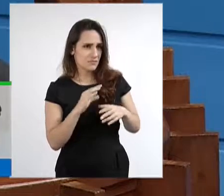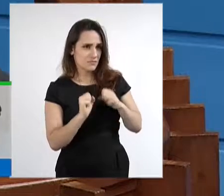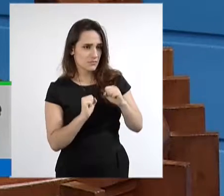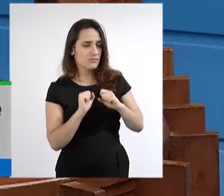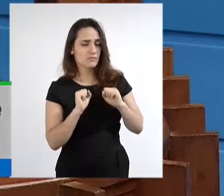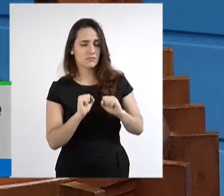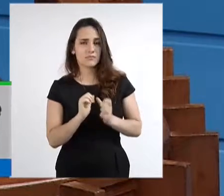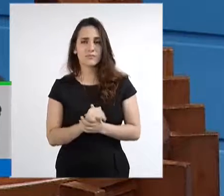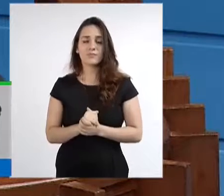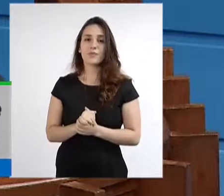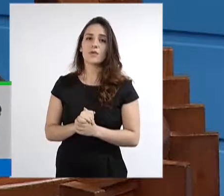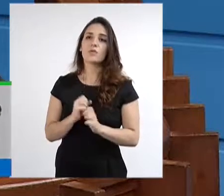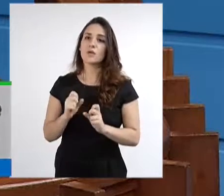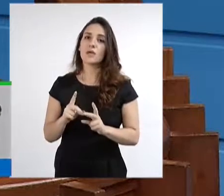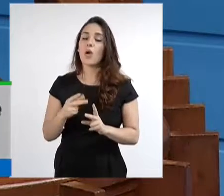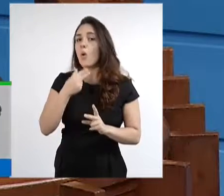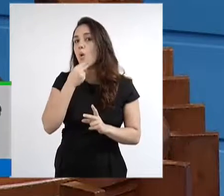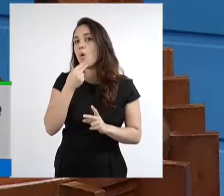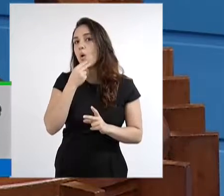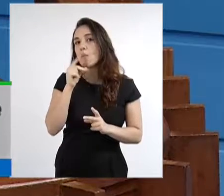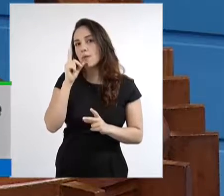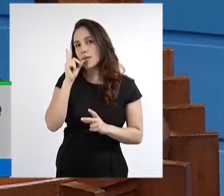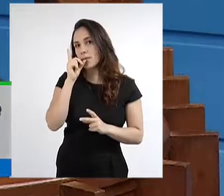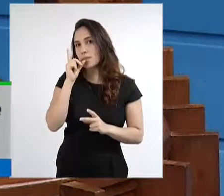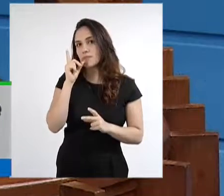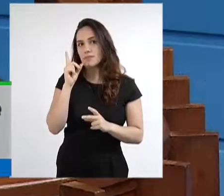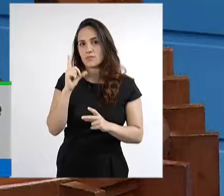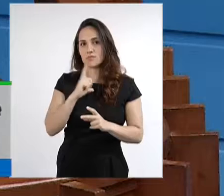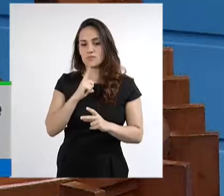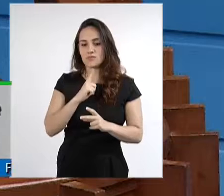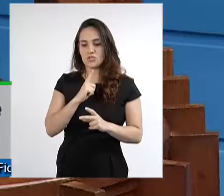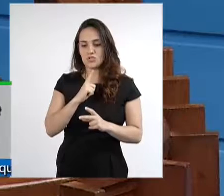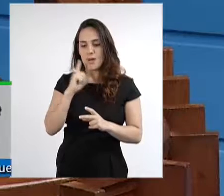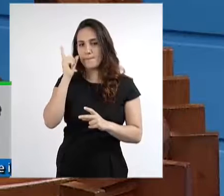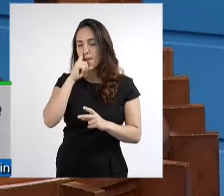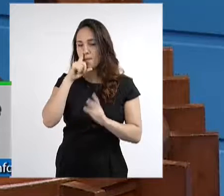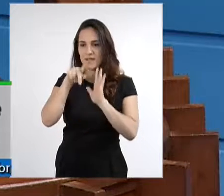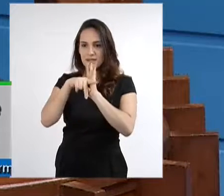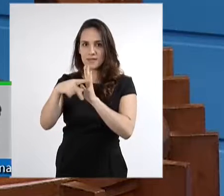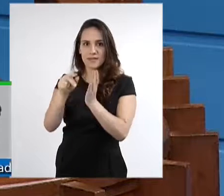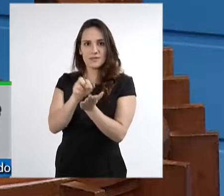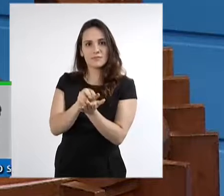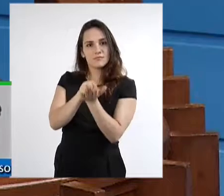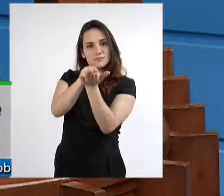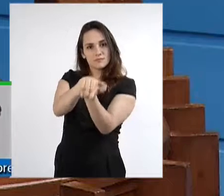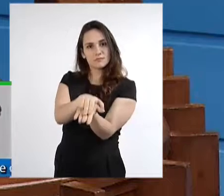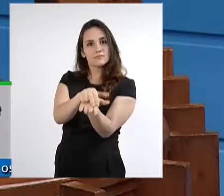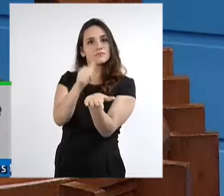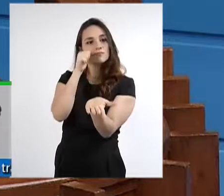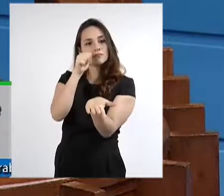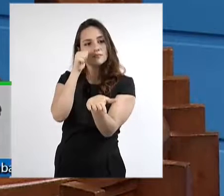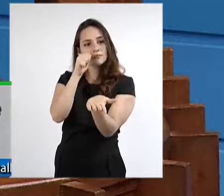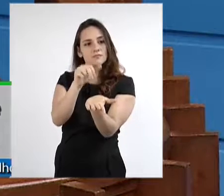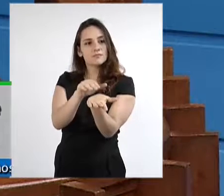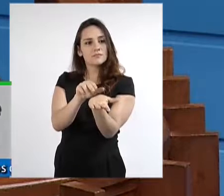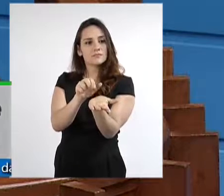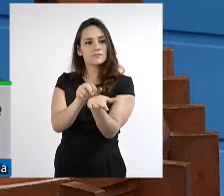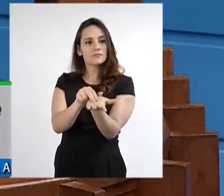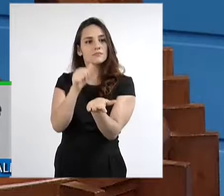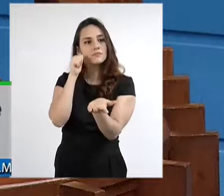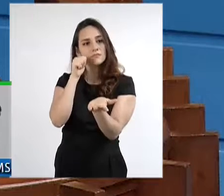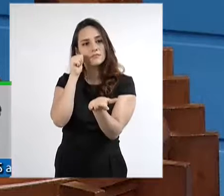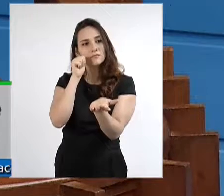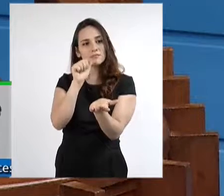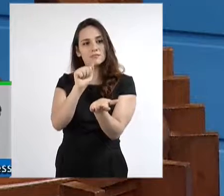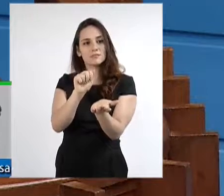Ele internou a mãe no hospital universitário, ela já de idade avançada e sequelada de um AVC